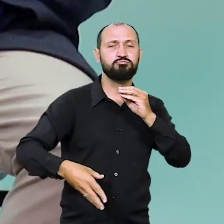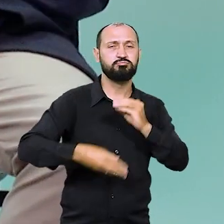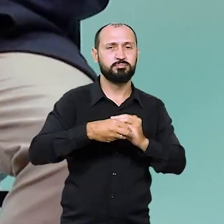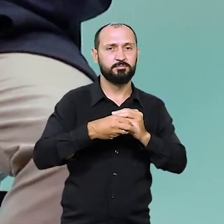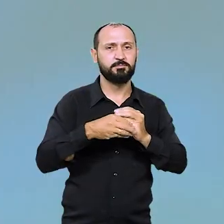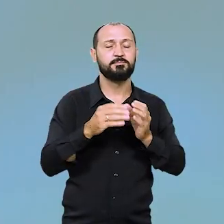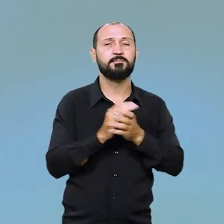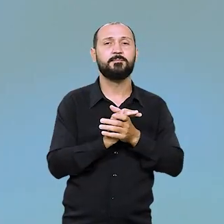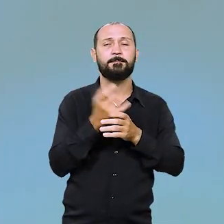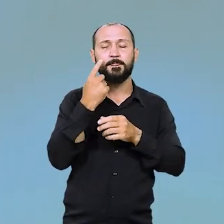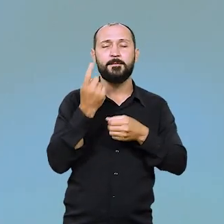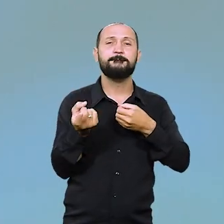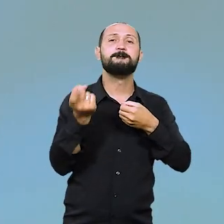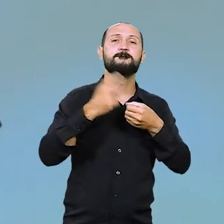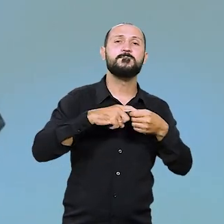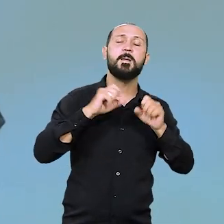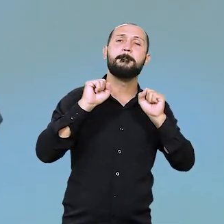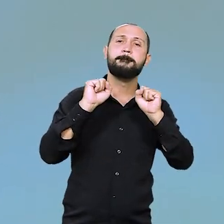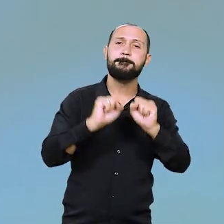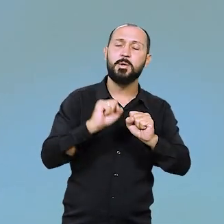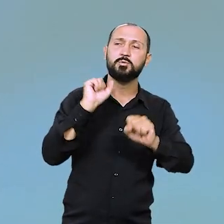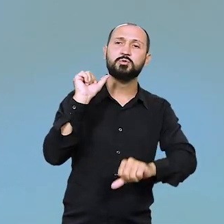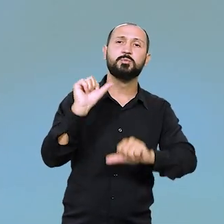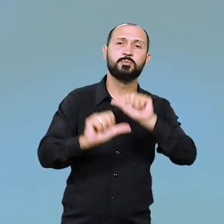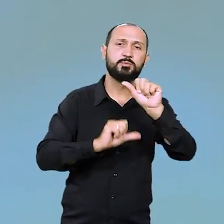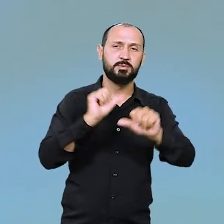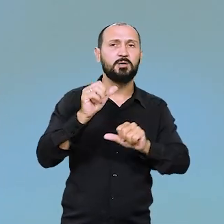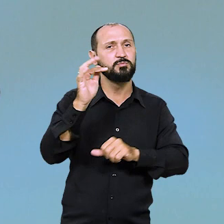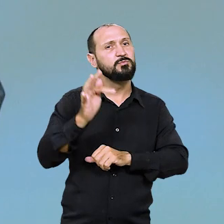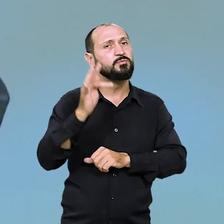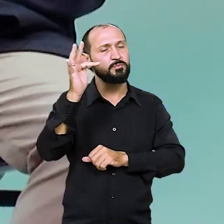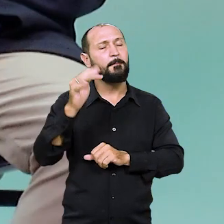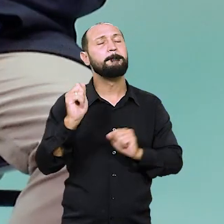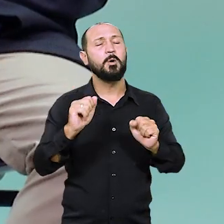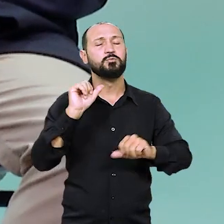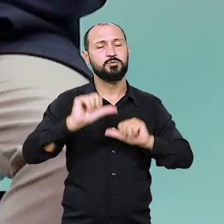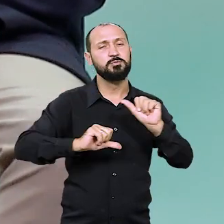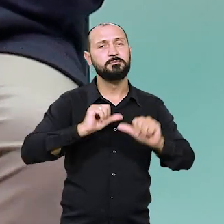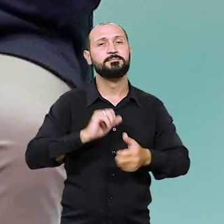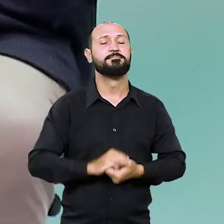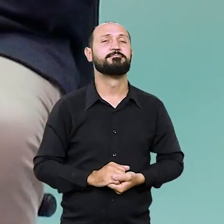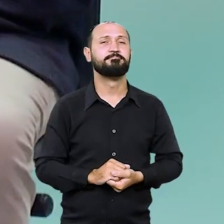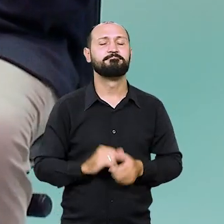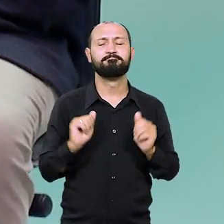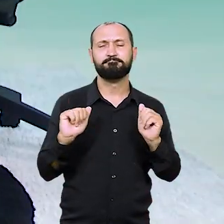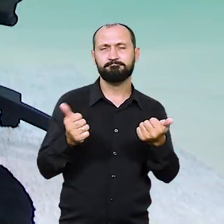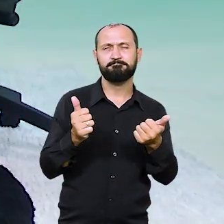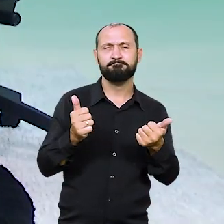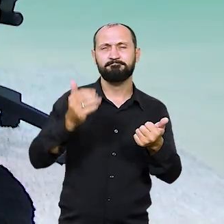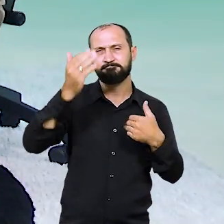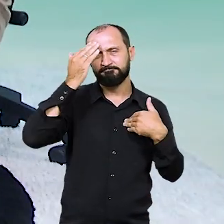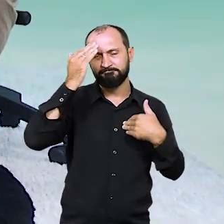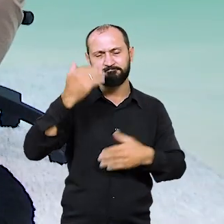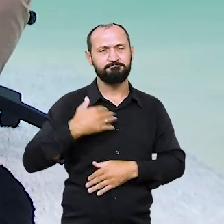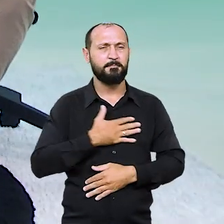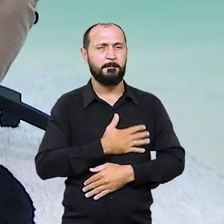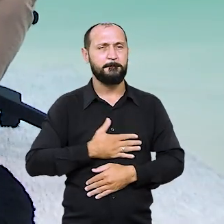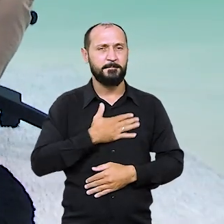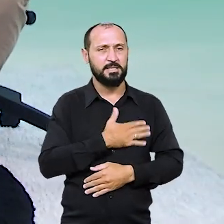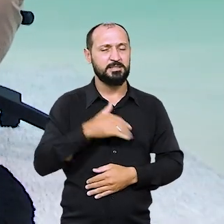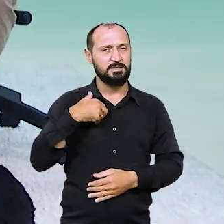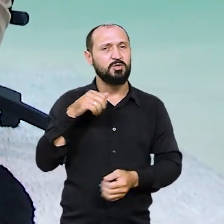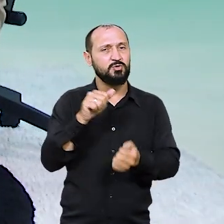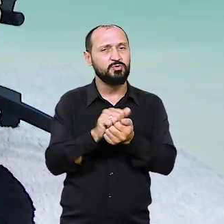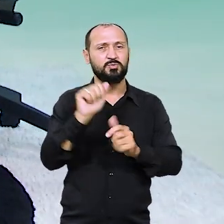súmula vinculante tem, né? Então a gente volta naquela questão, ela pode ser alterada ou revisada. Isso, pode ser alterada e revisada, exatamente. Vlailton, foi um grande